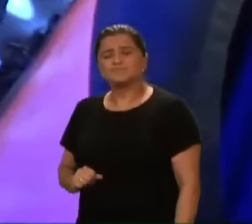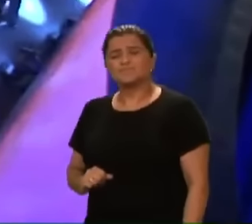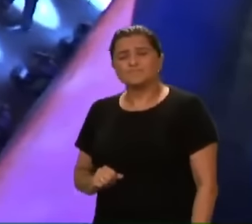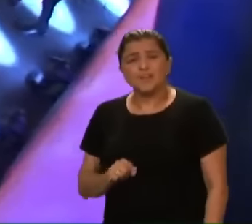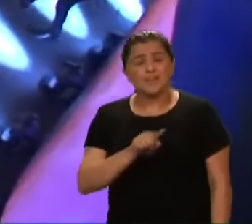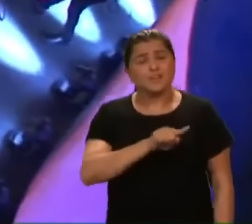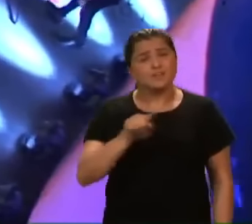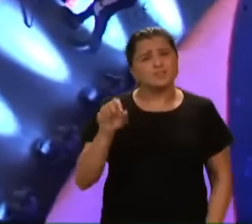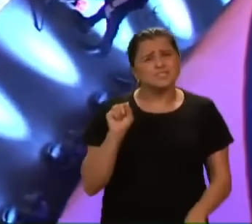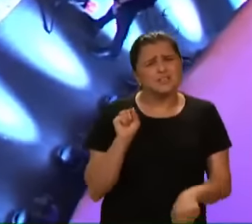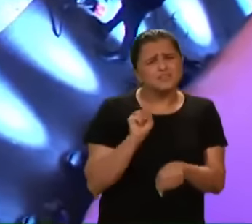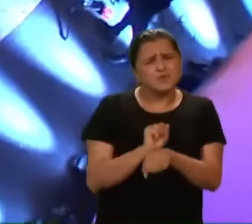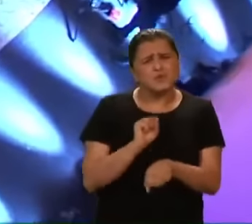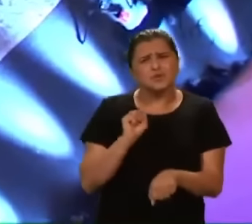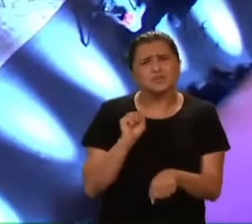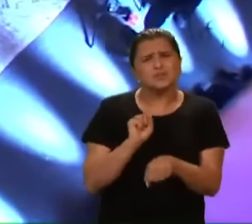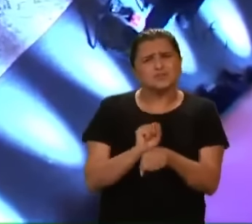esperou?